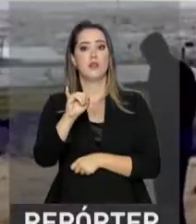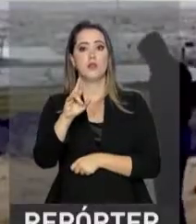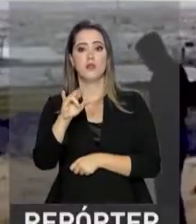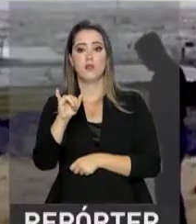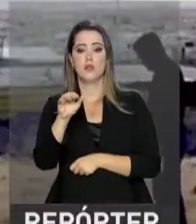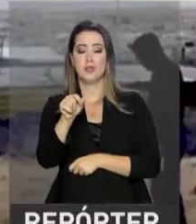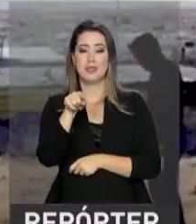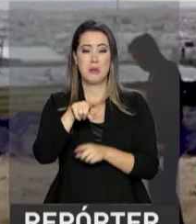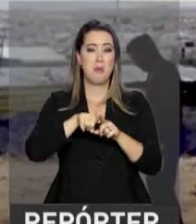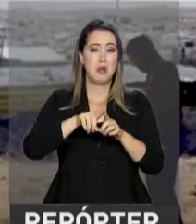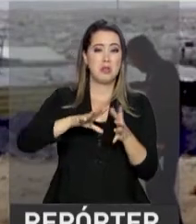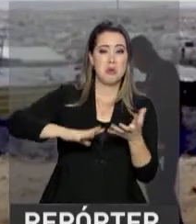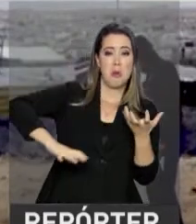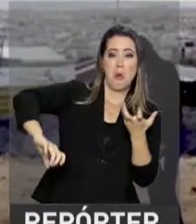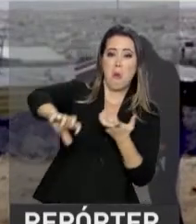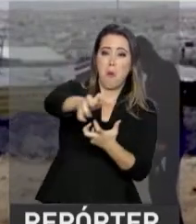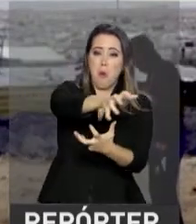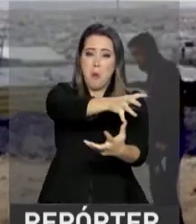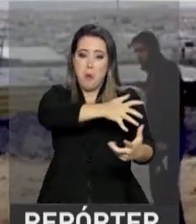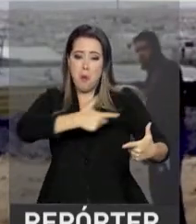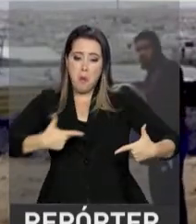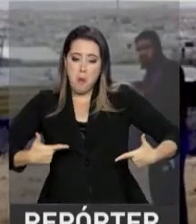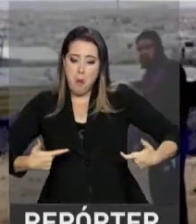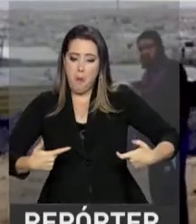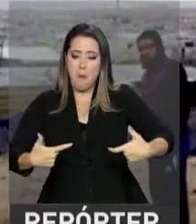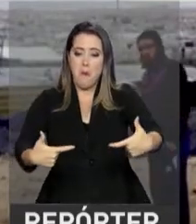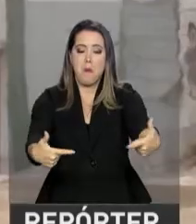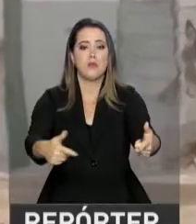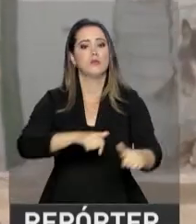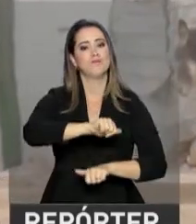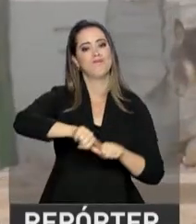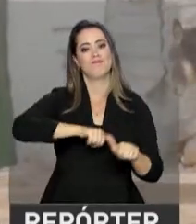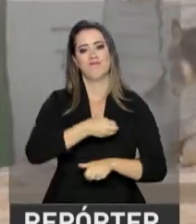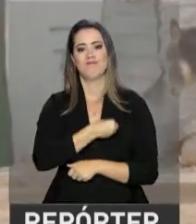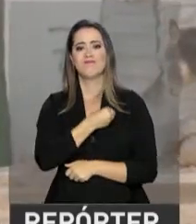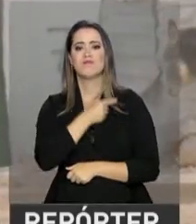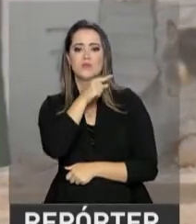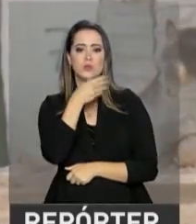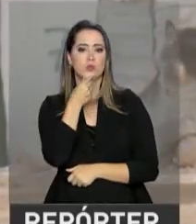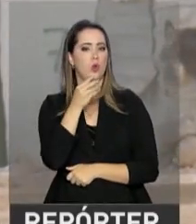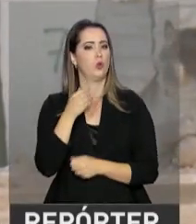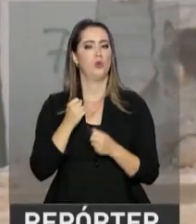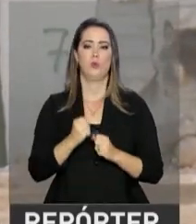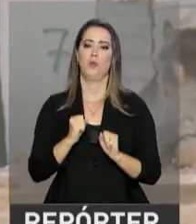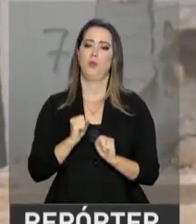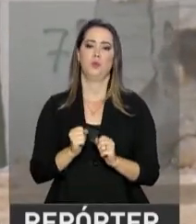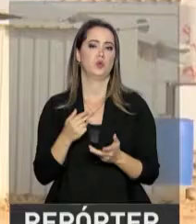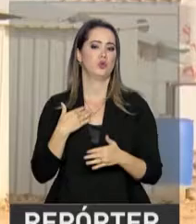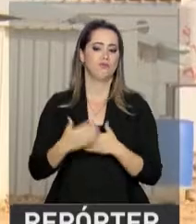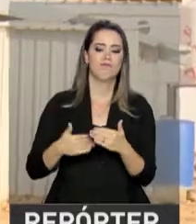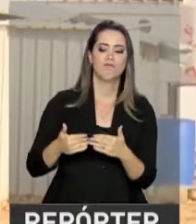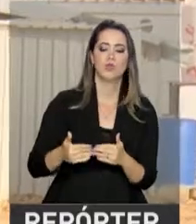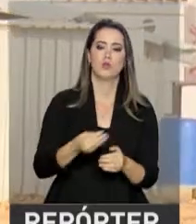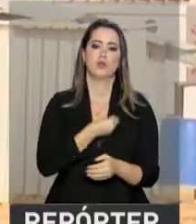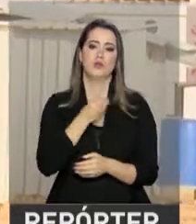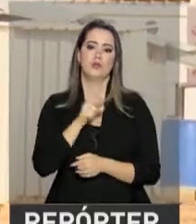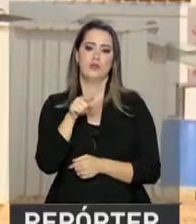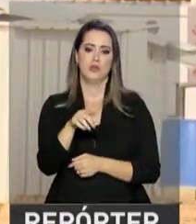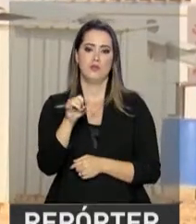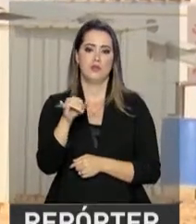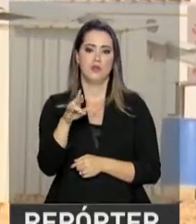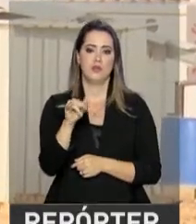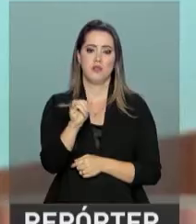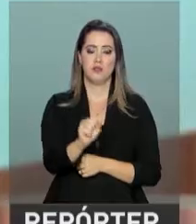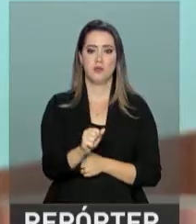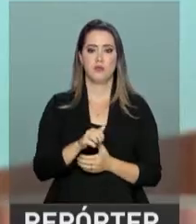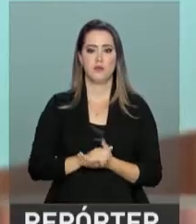guerra que tomou conta do lugar mudou os rumos da vida do comerciante. Ele já não podia continuar no país onde nasceu e construiu sua